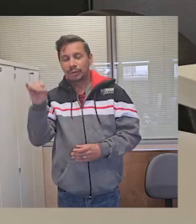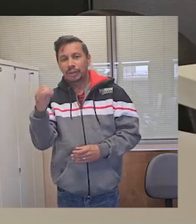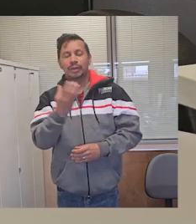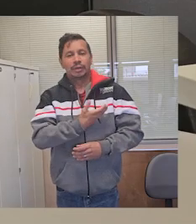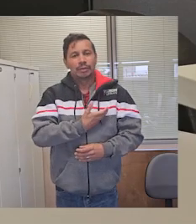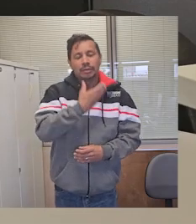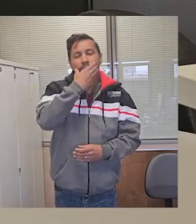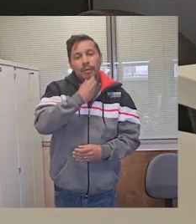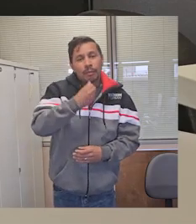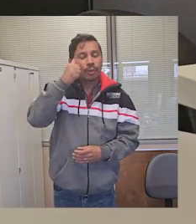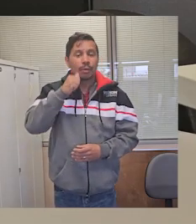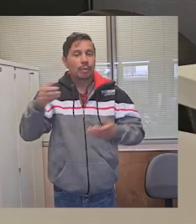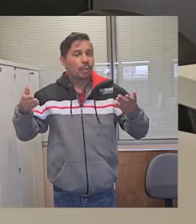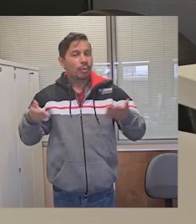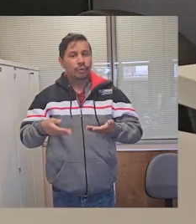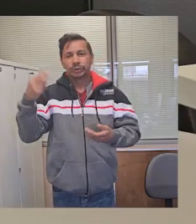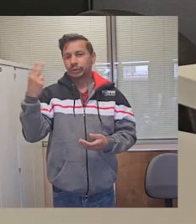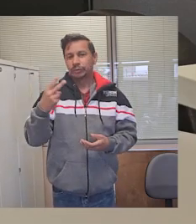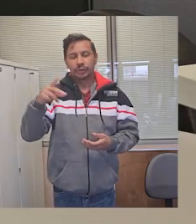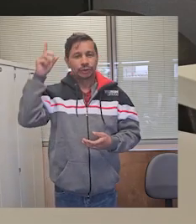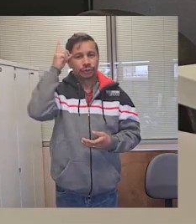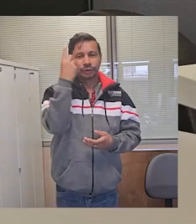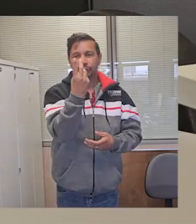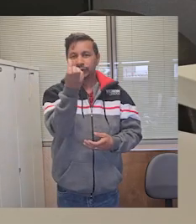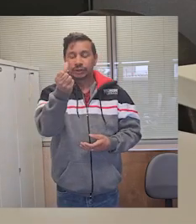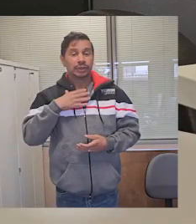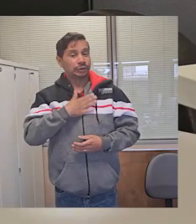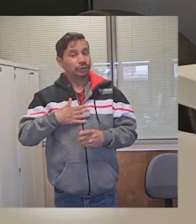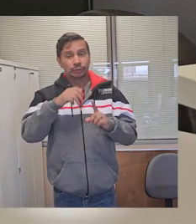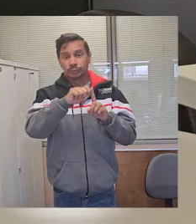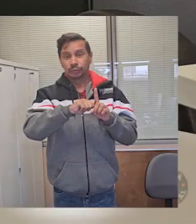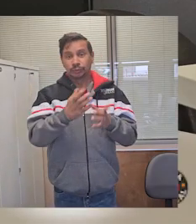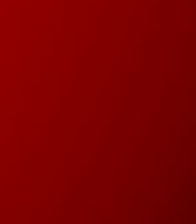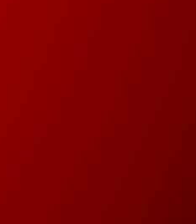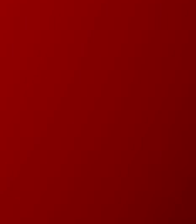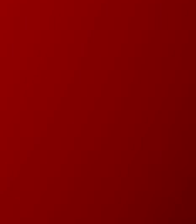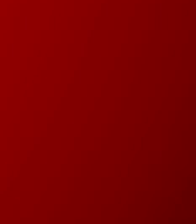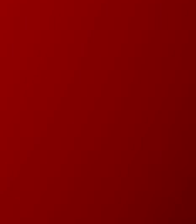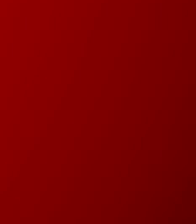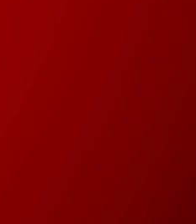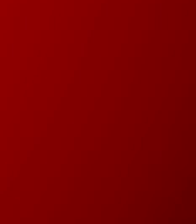Olá, companheiros, olá, companheiras. Hoje, segunda-feira, dia 26 de agosto.